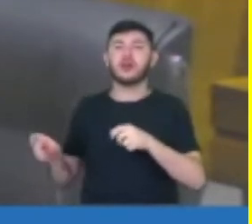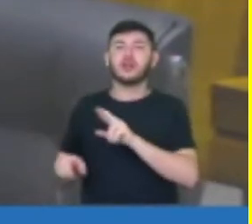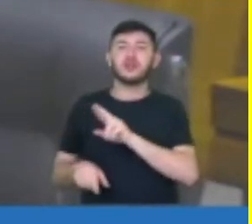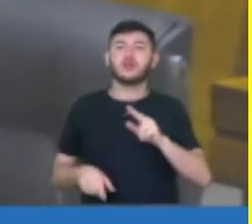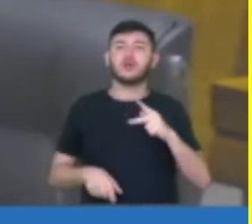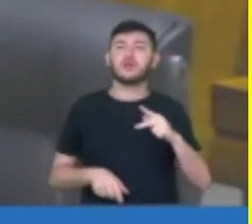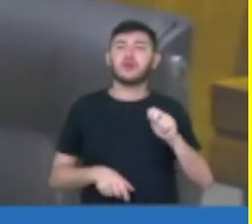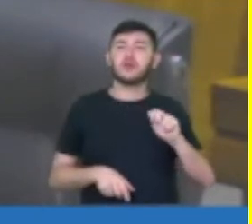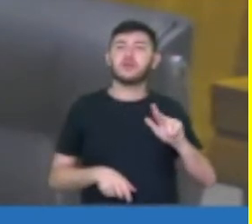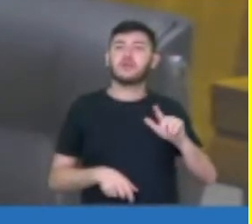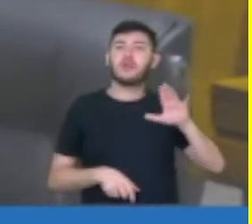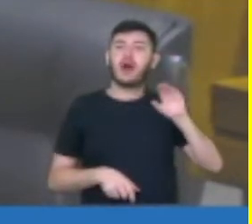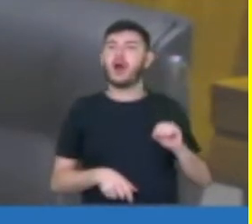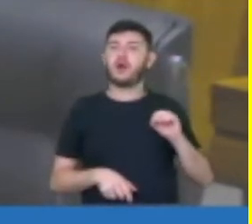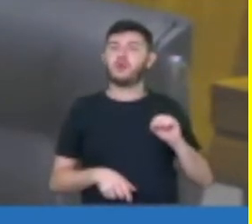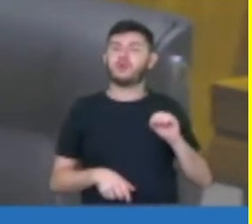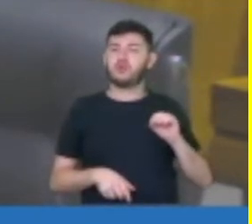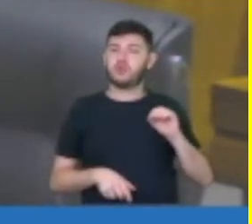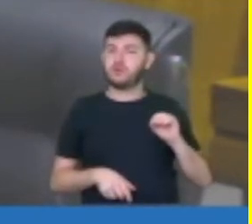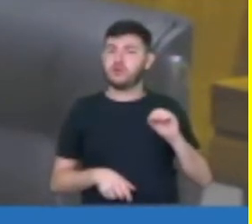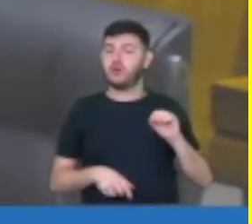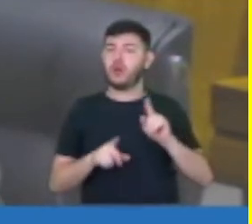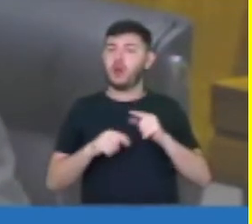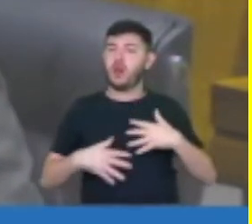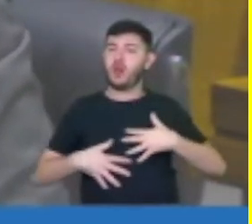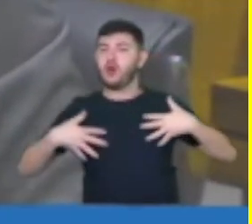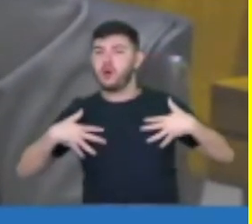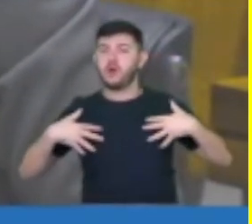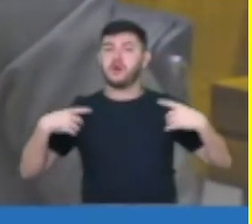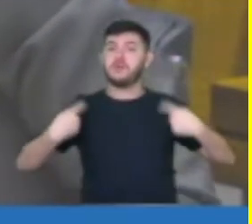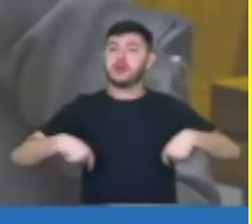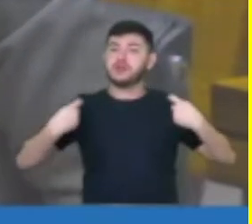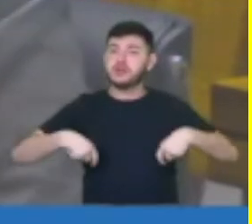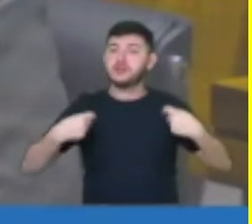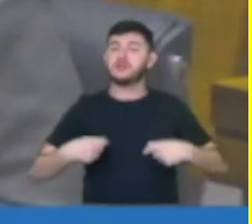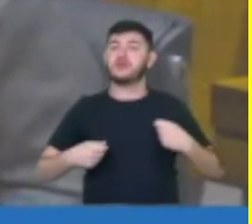pela liberdade de Daniel Silveira. Por favor. Ok, vamos.